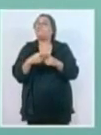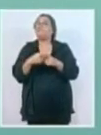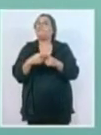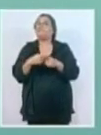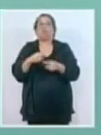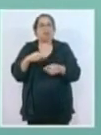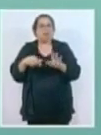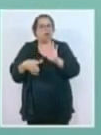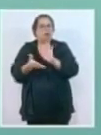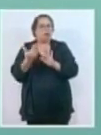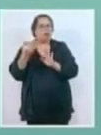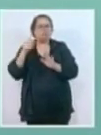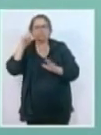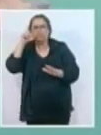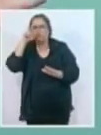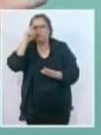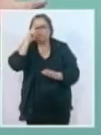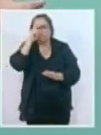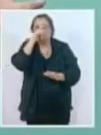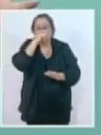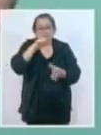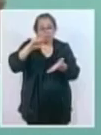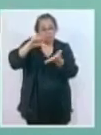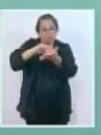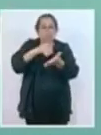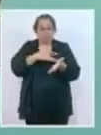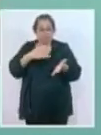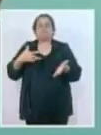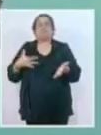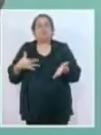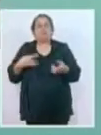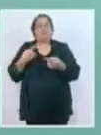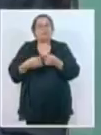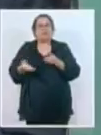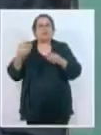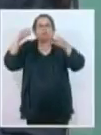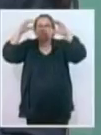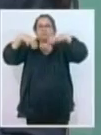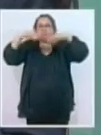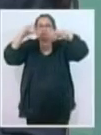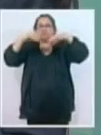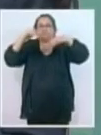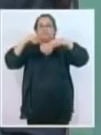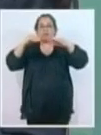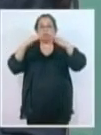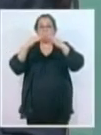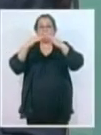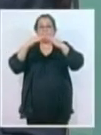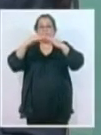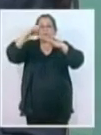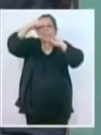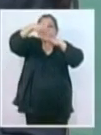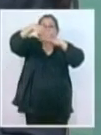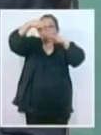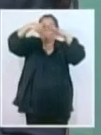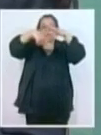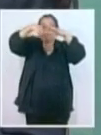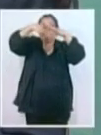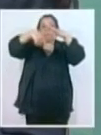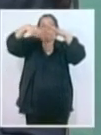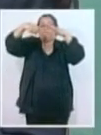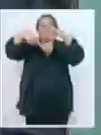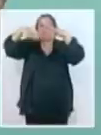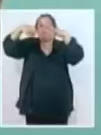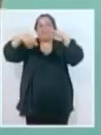uma dificuldade muito grande ali no posto de saúde, porque chovia, molhava muito dentro da unidade. Haviam goteiras, na